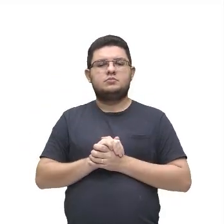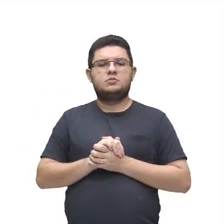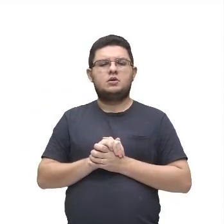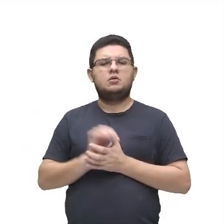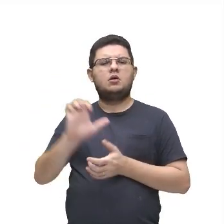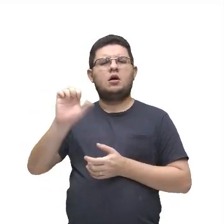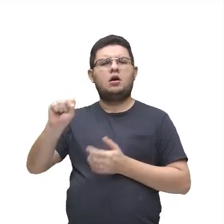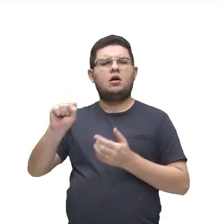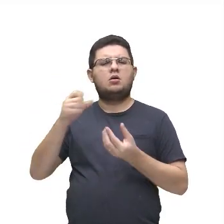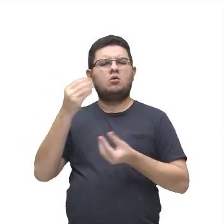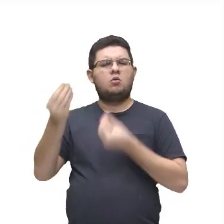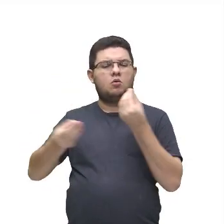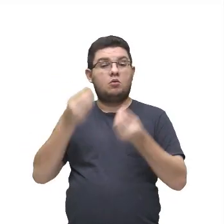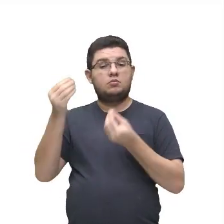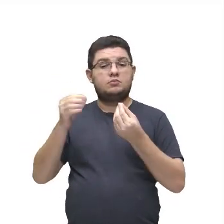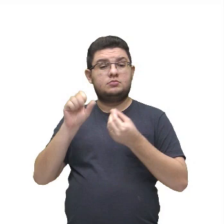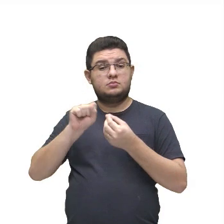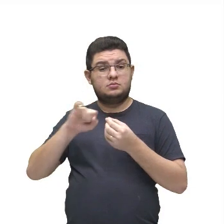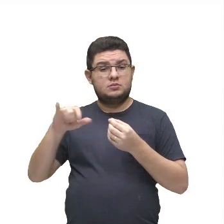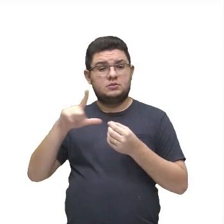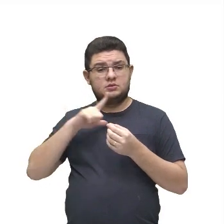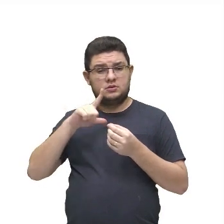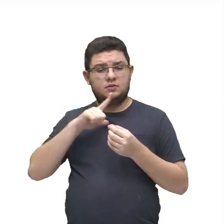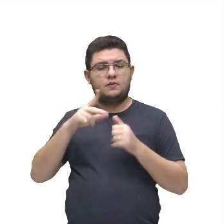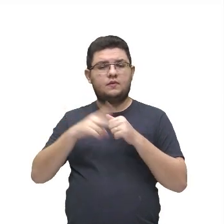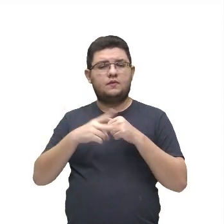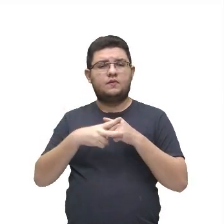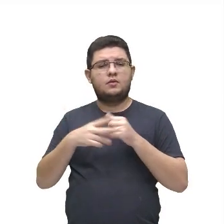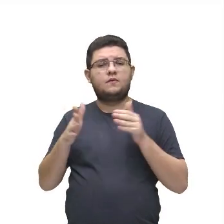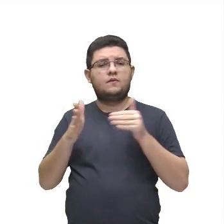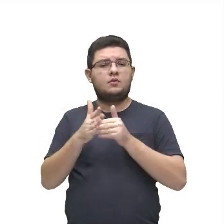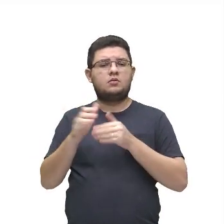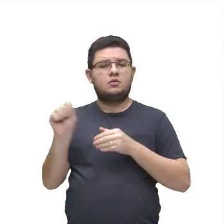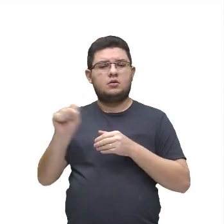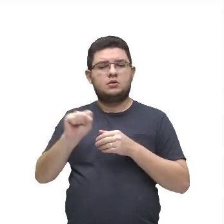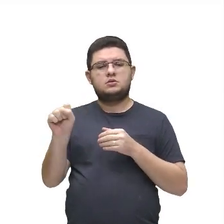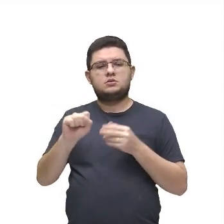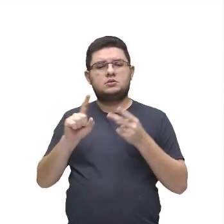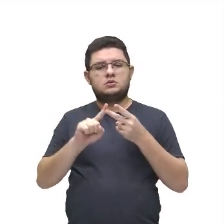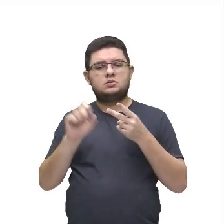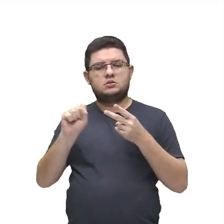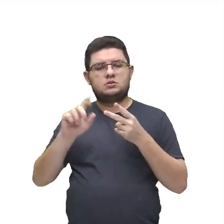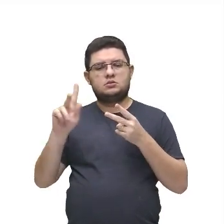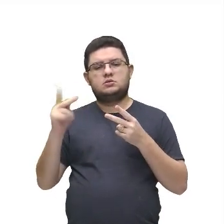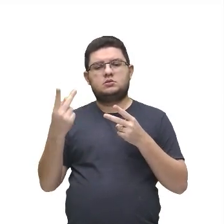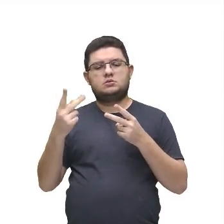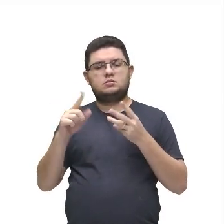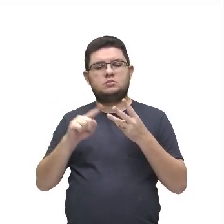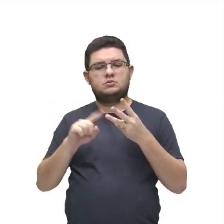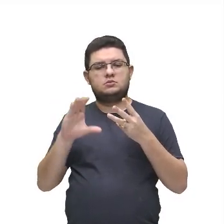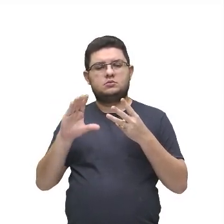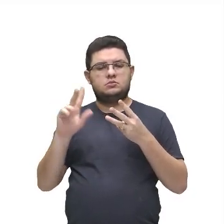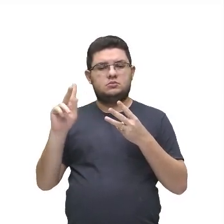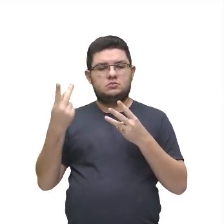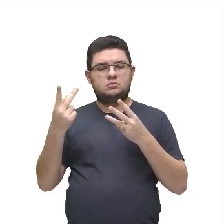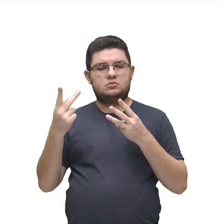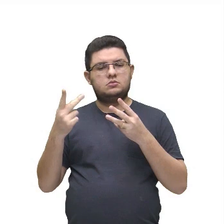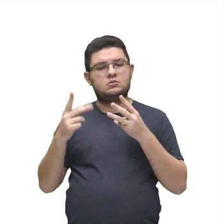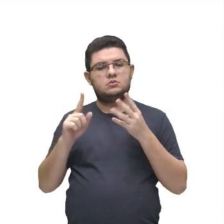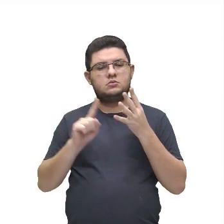o s quando o seu verbo terminarem SS sh ch